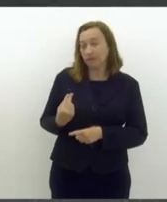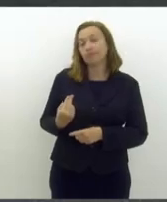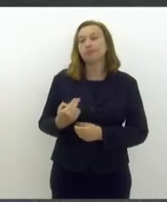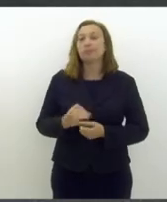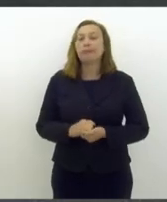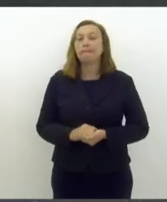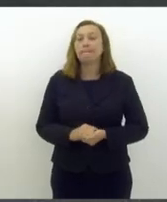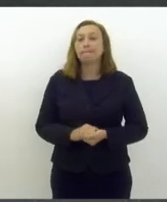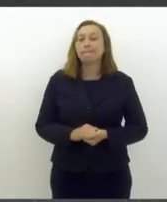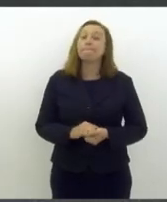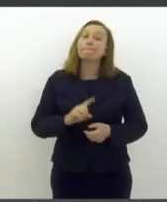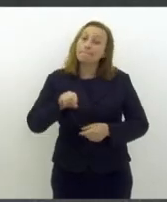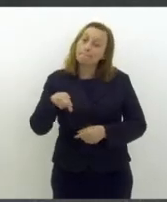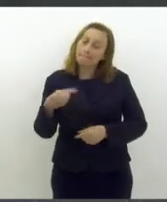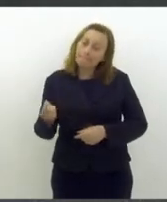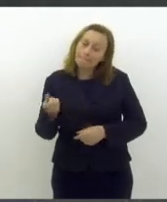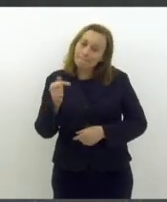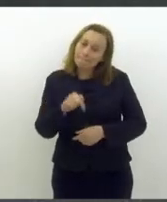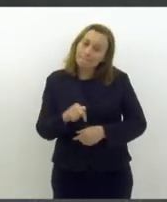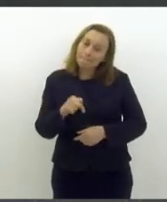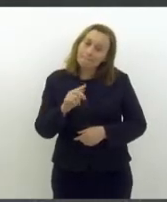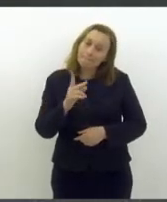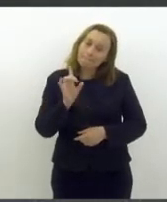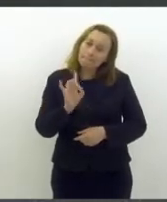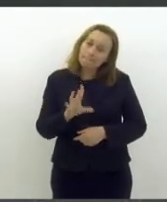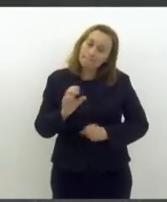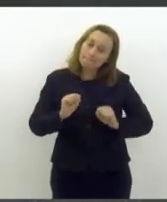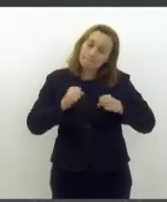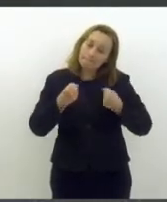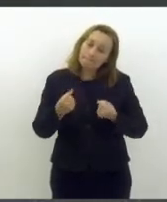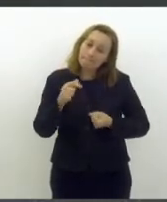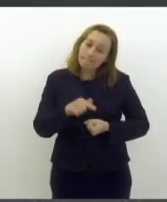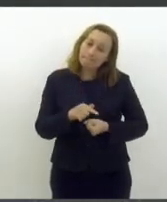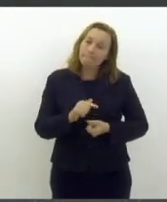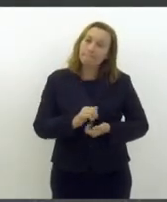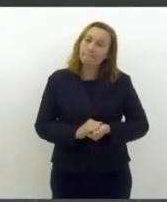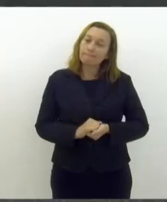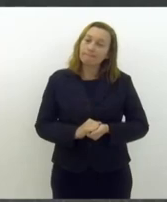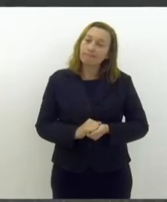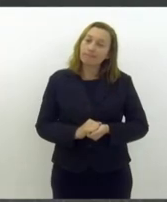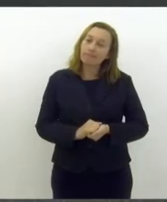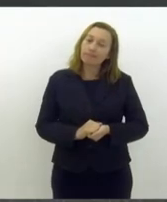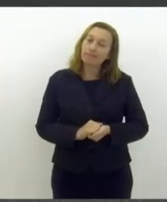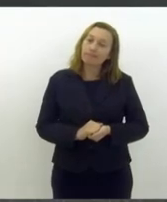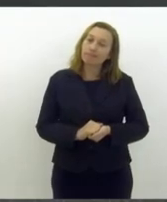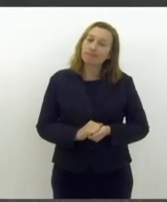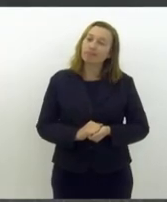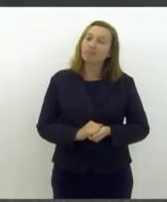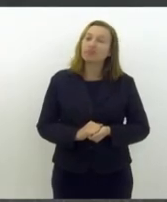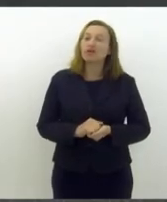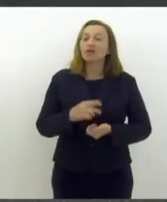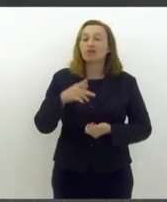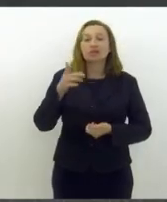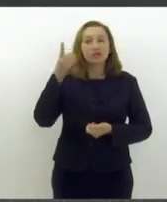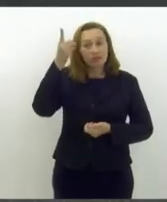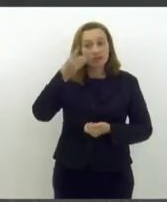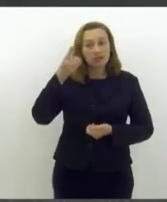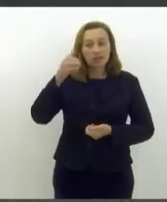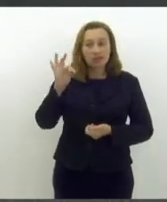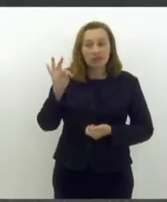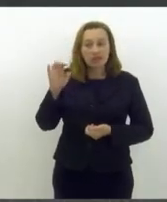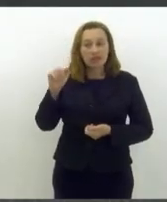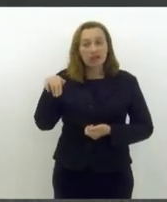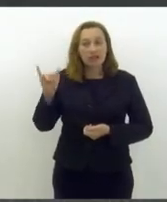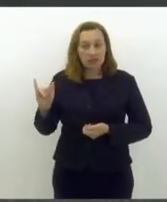e depois aqui só reforçar aqui uma bandeira muito bacana que o deputado tange Vieira defende